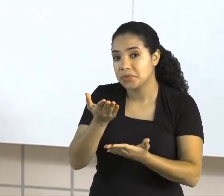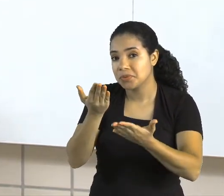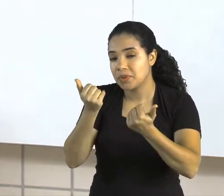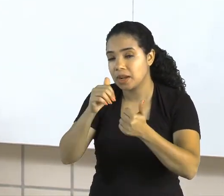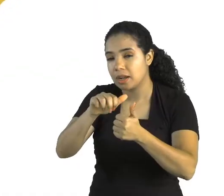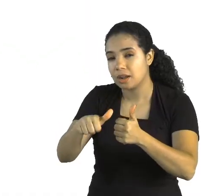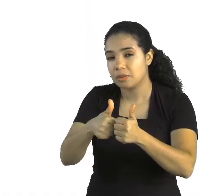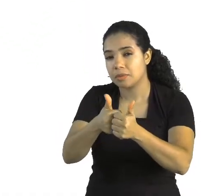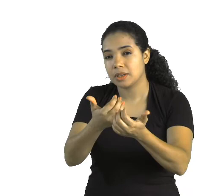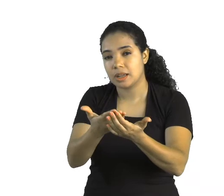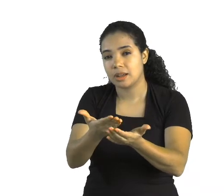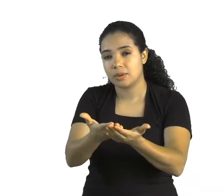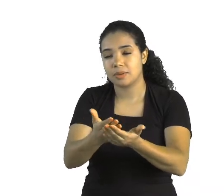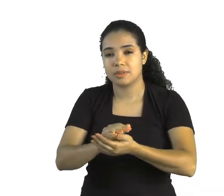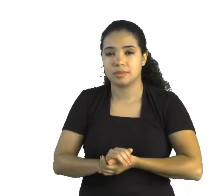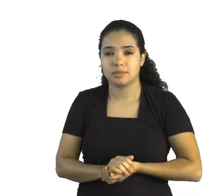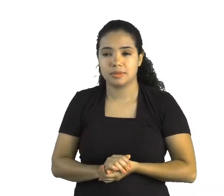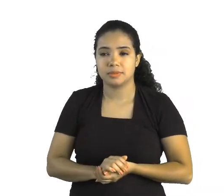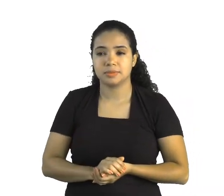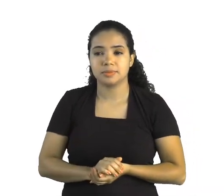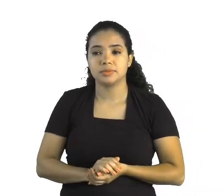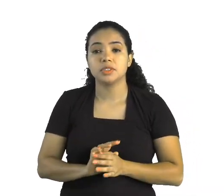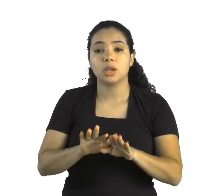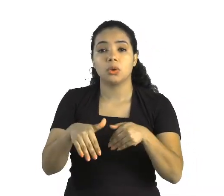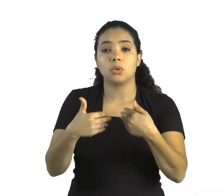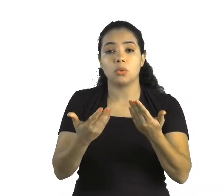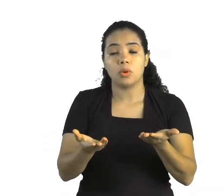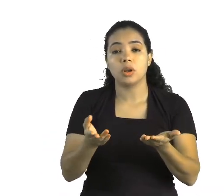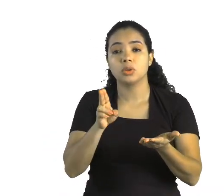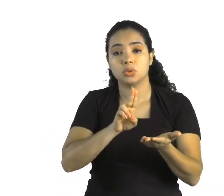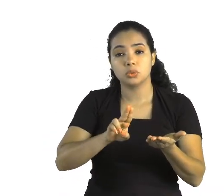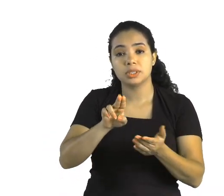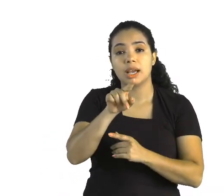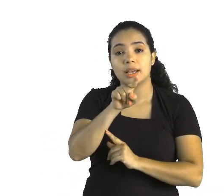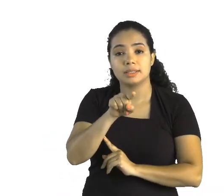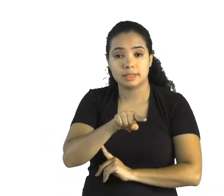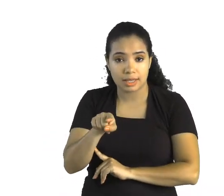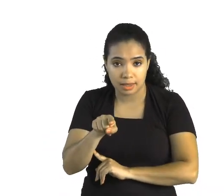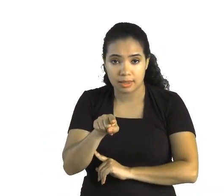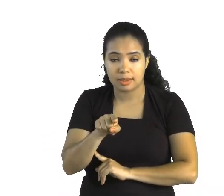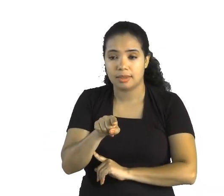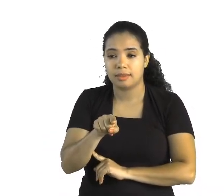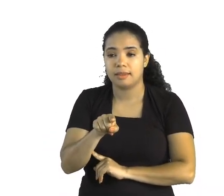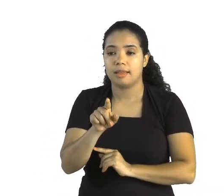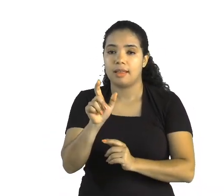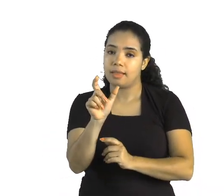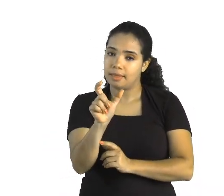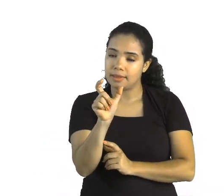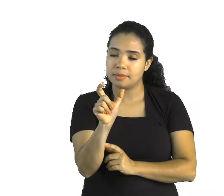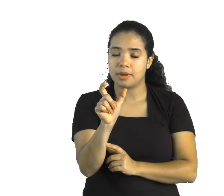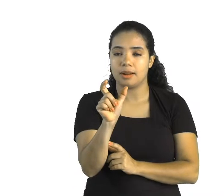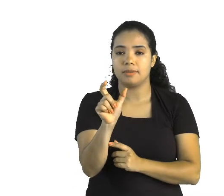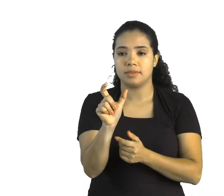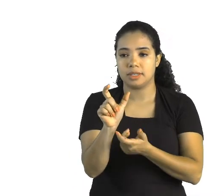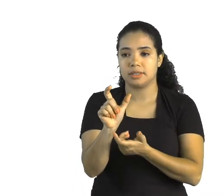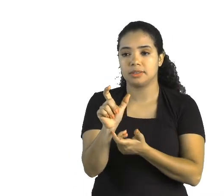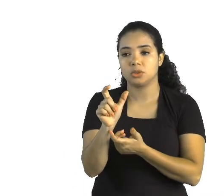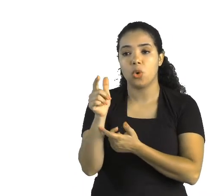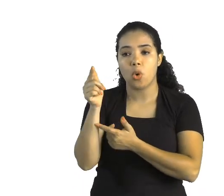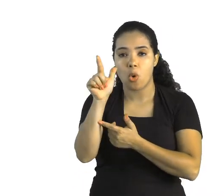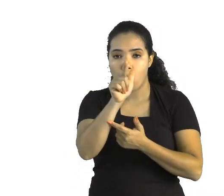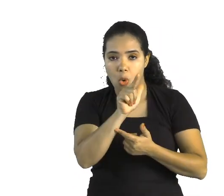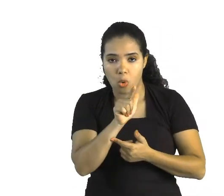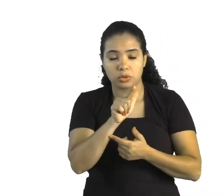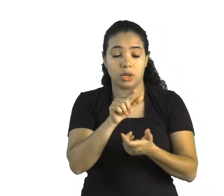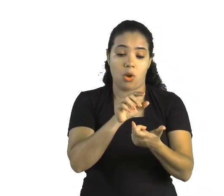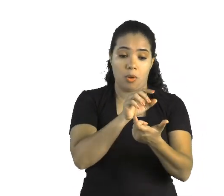Acompanhe comigo. Quando usar o Z? Nas palavras derivadas de outra que seja